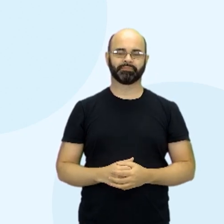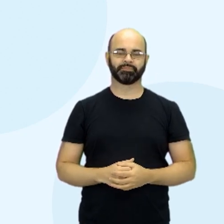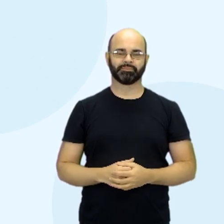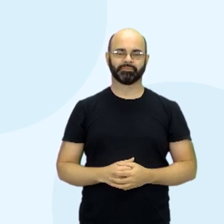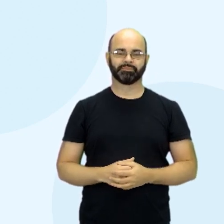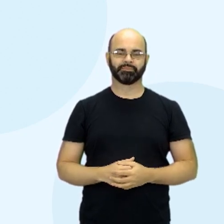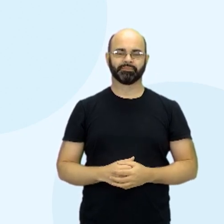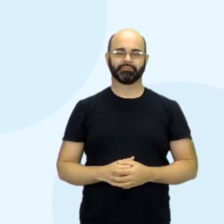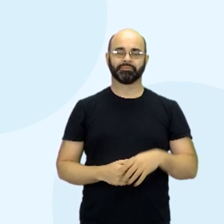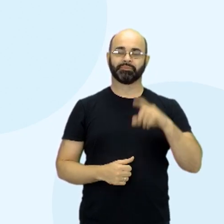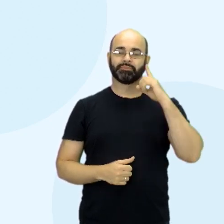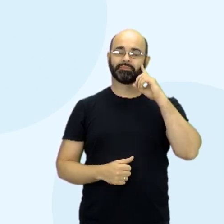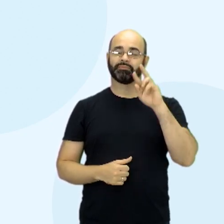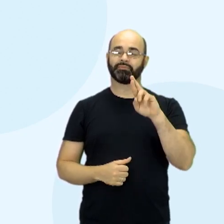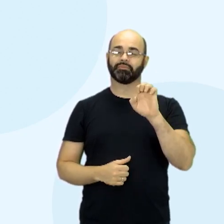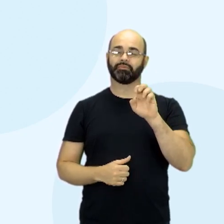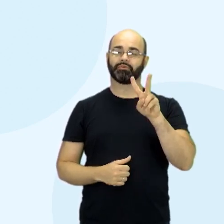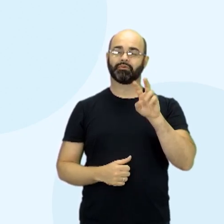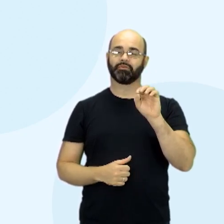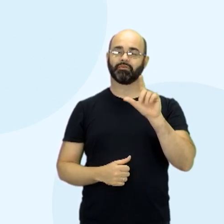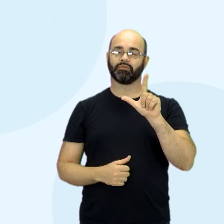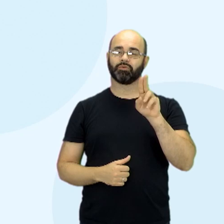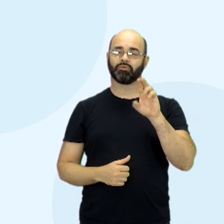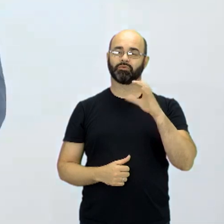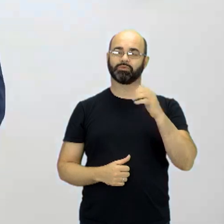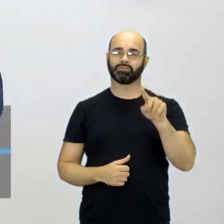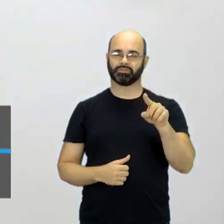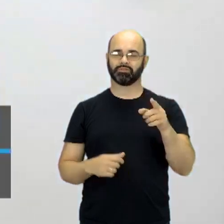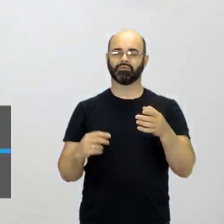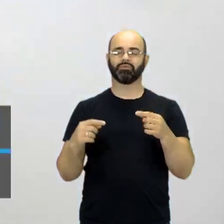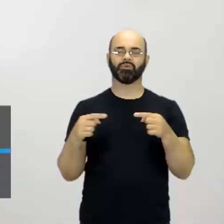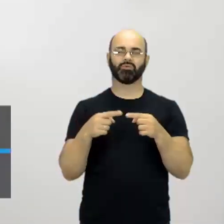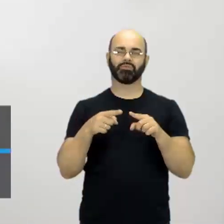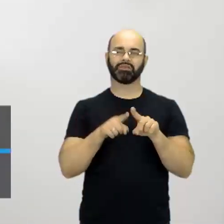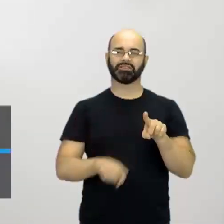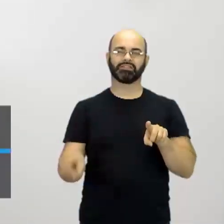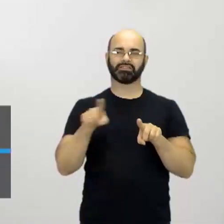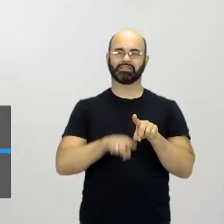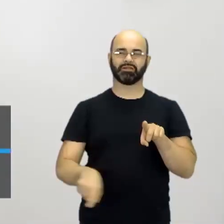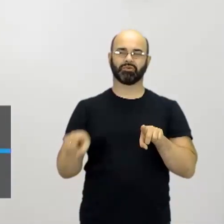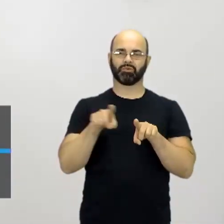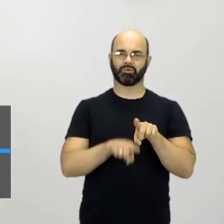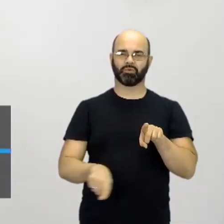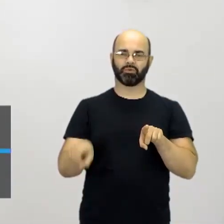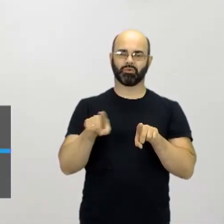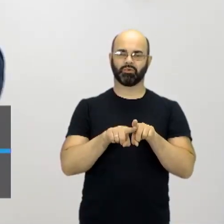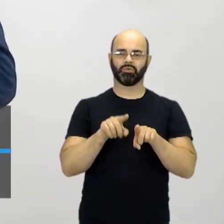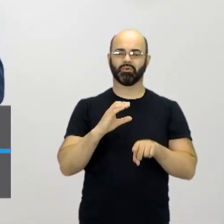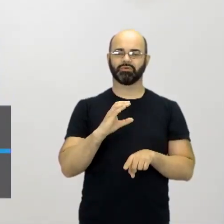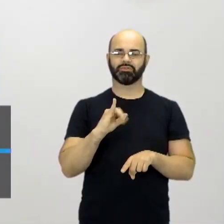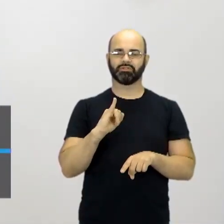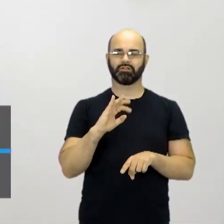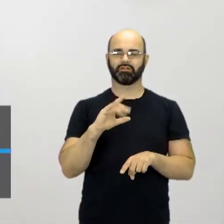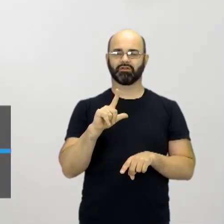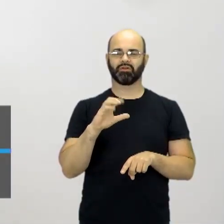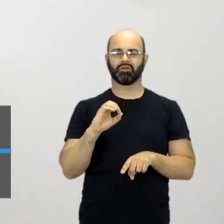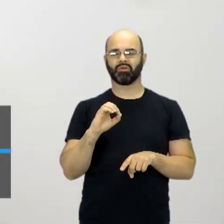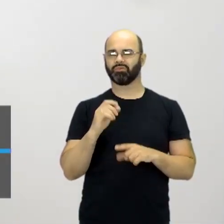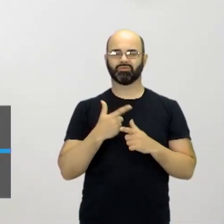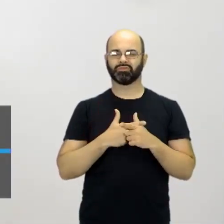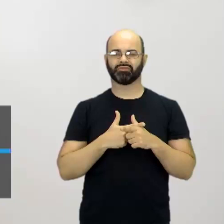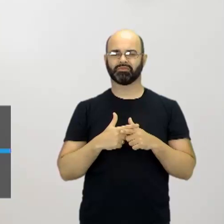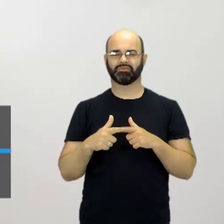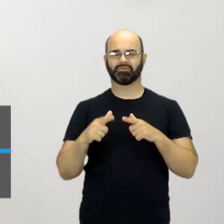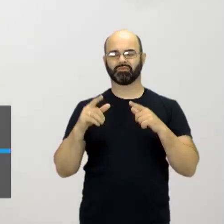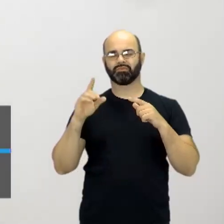a revolução ela está mais ligada a um ciclo do que uma divisão dia e noite eu trouxe até que